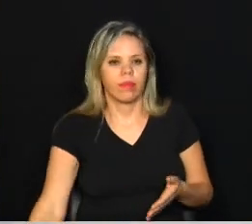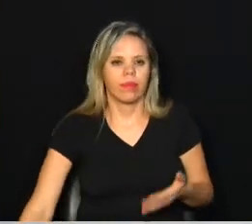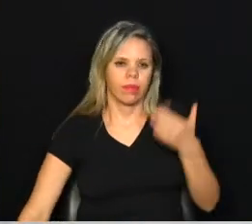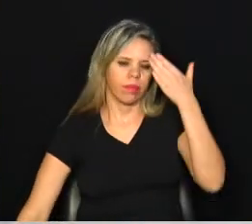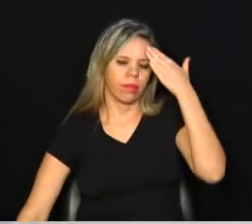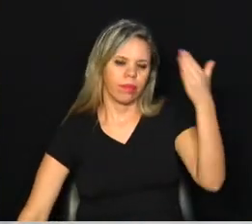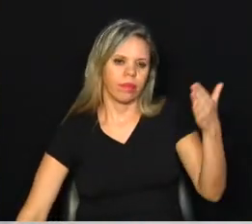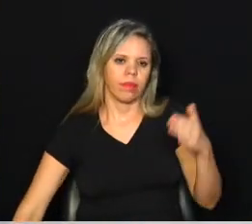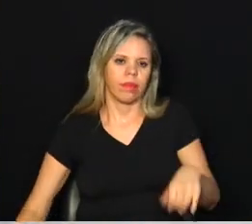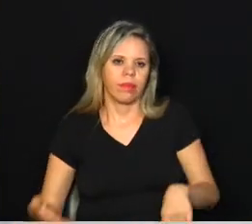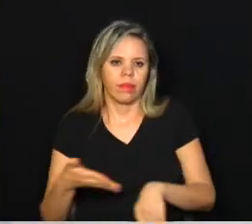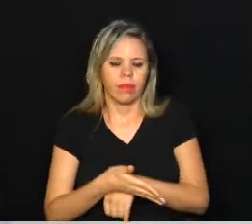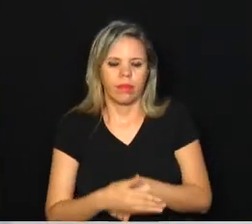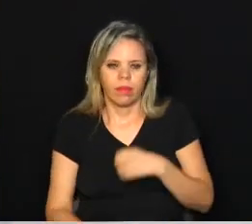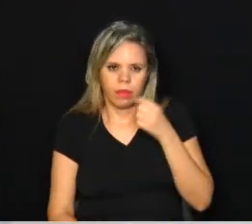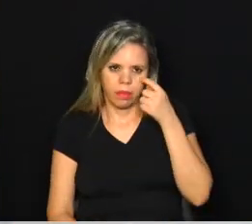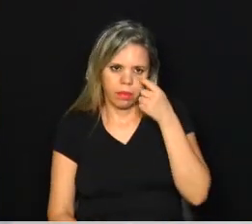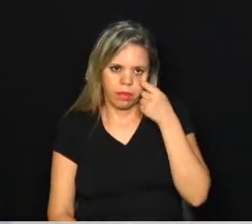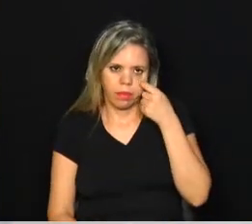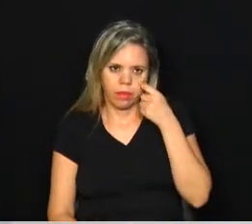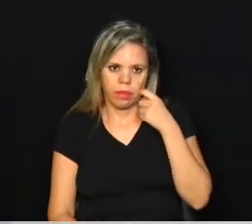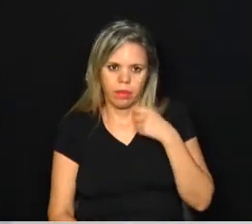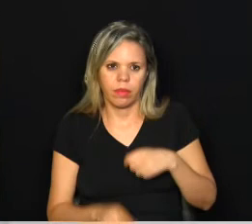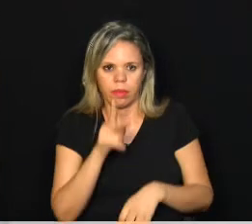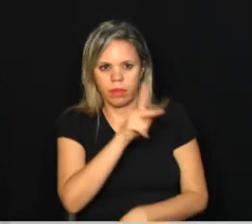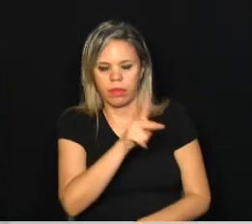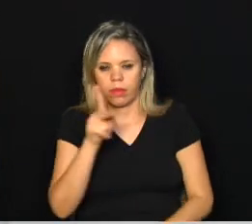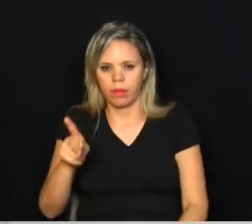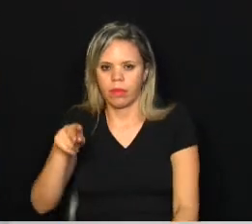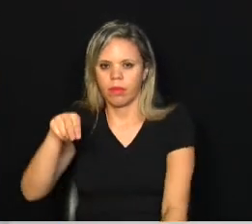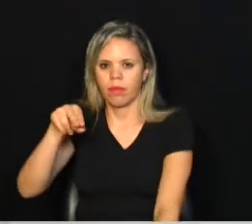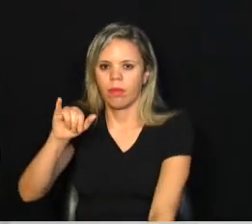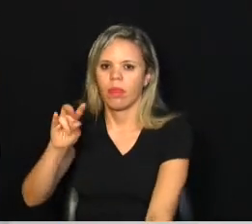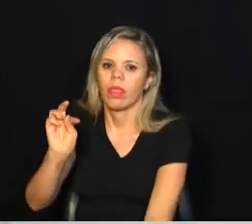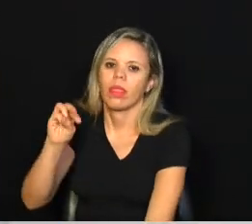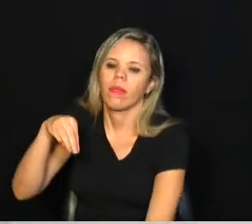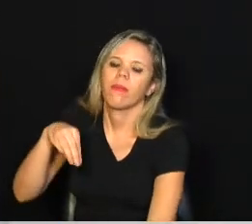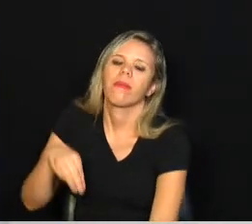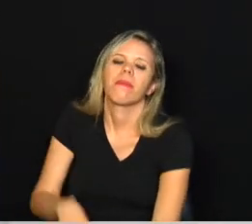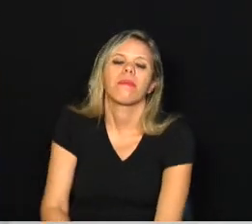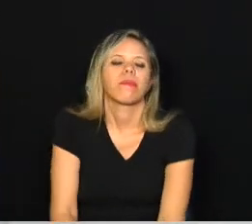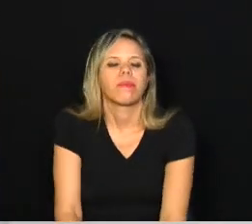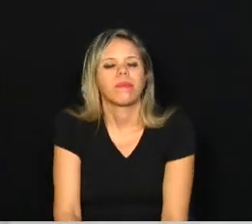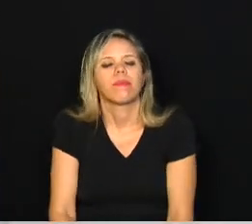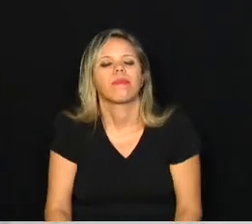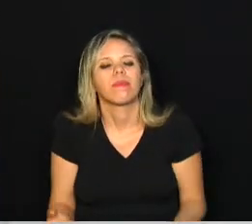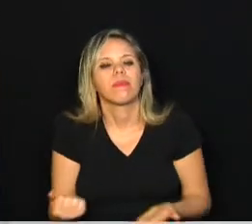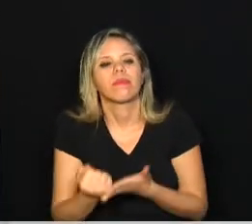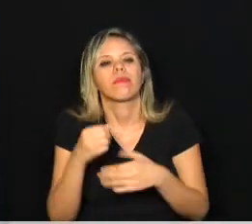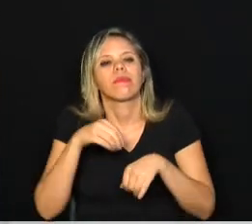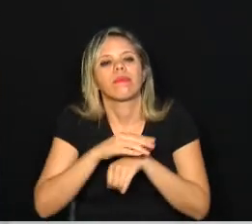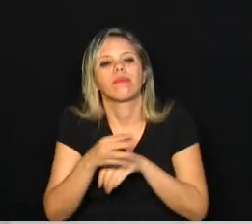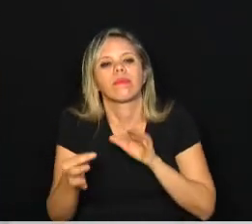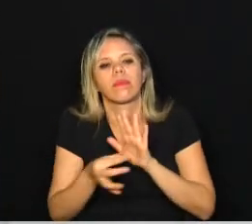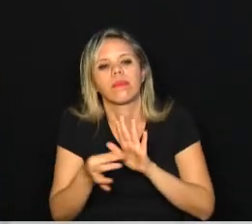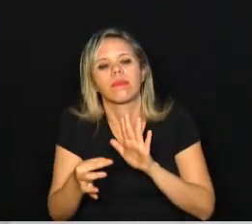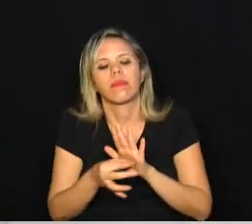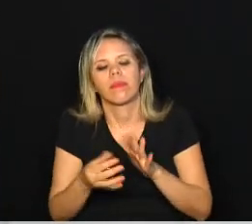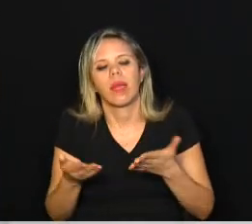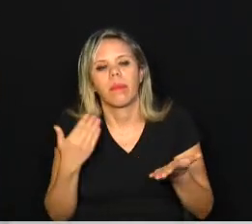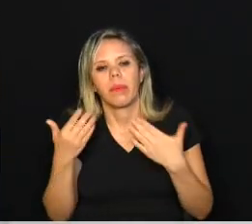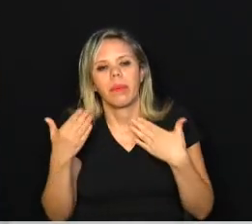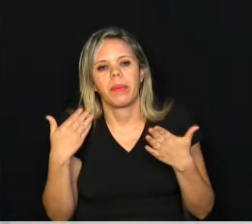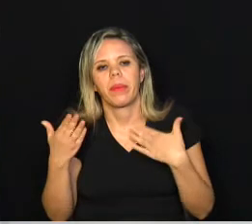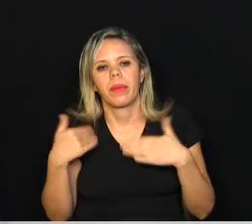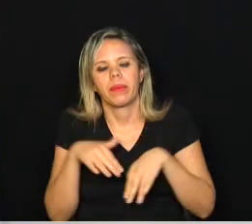também a participação aqui do professor Nilton Frateschi, que contribuiu muito aí com a